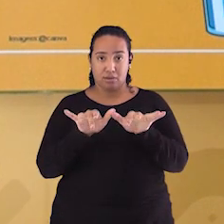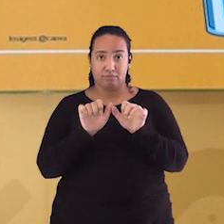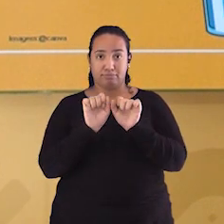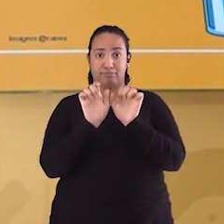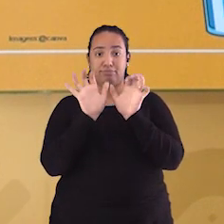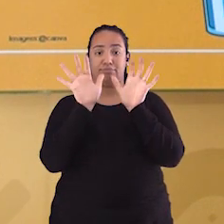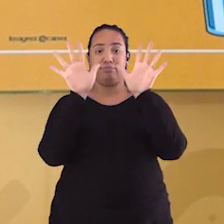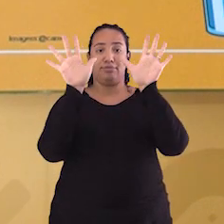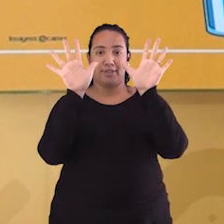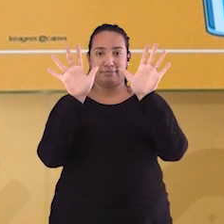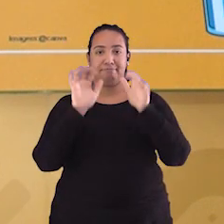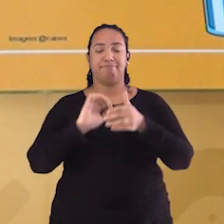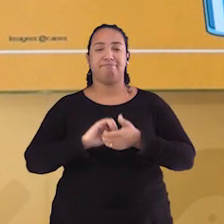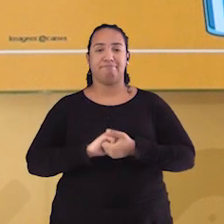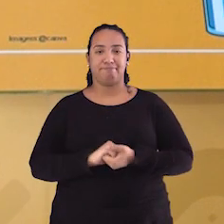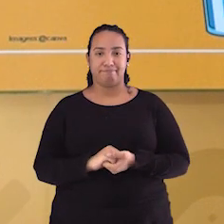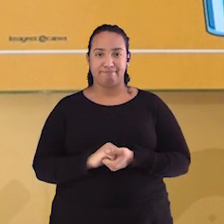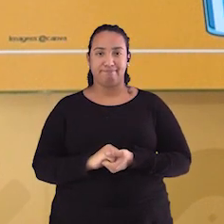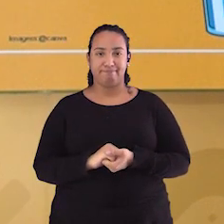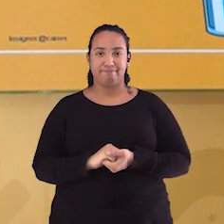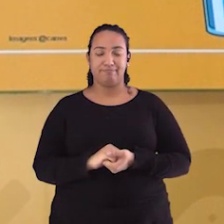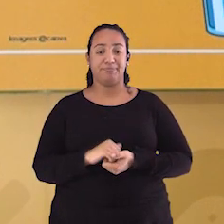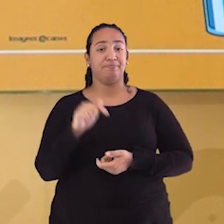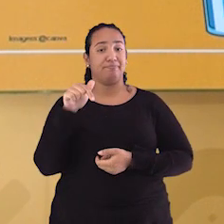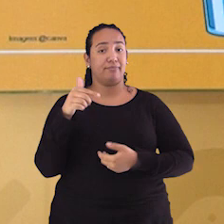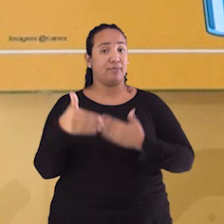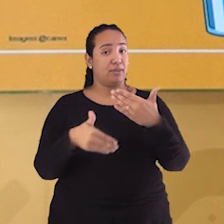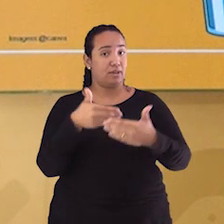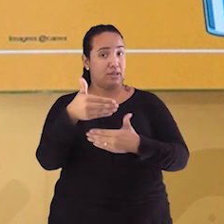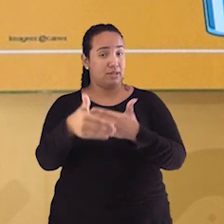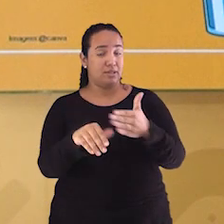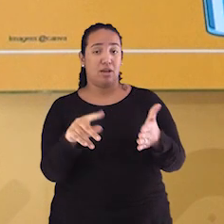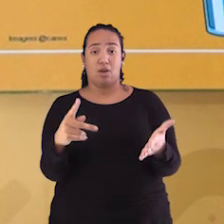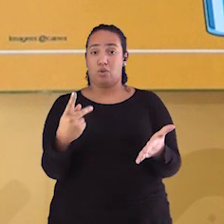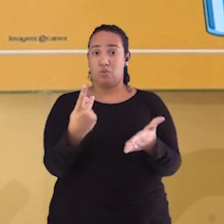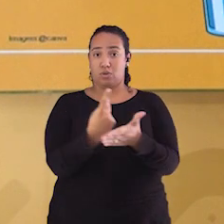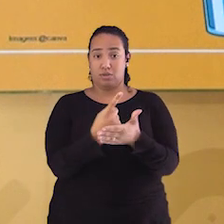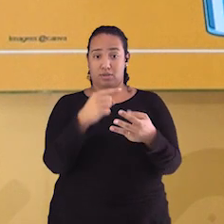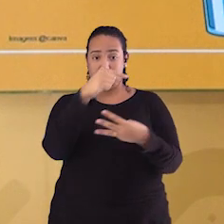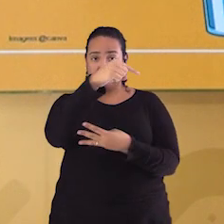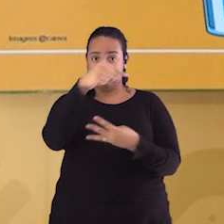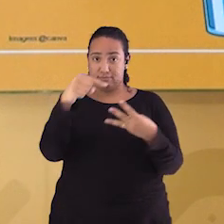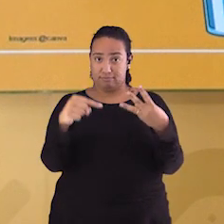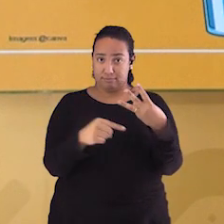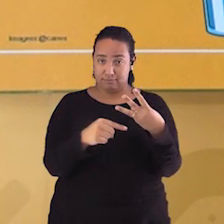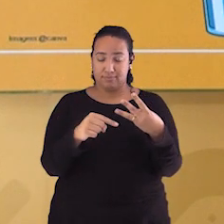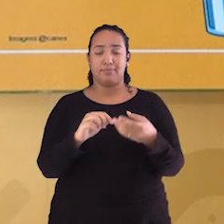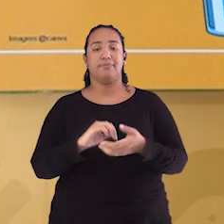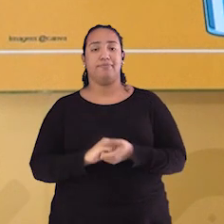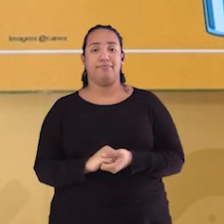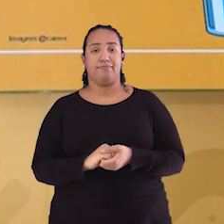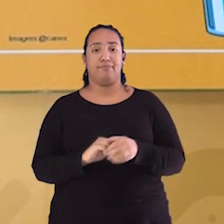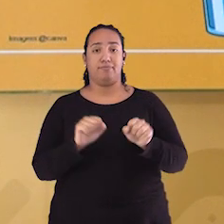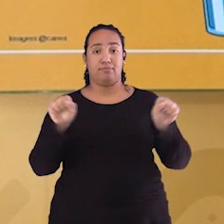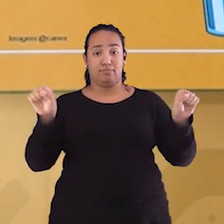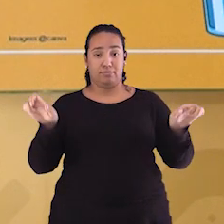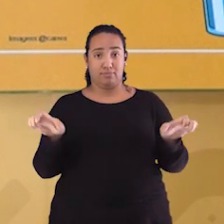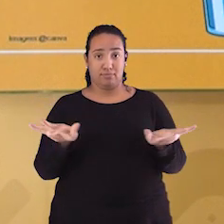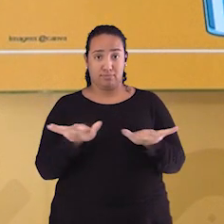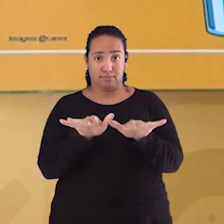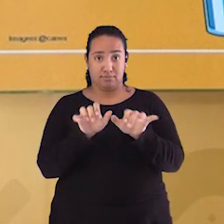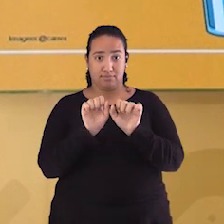estado gasoso. Lembre-se, esse processo pode acontecer de 3 formas diferentes: a evaporação,